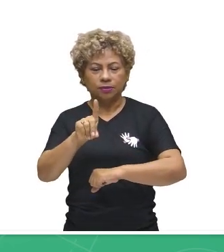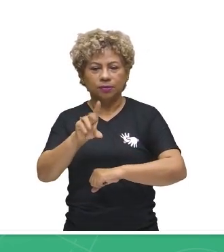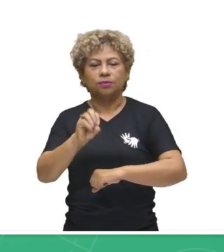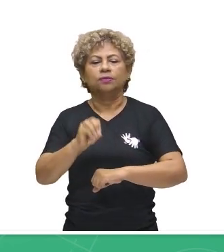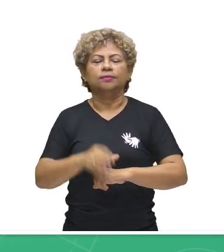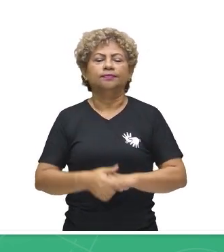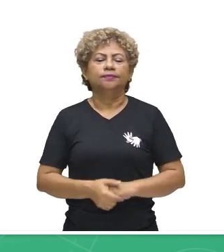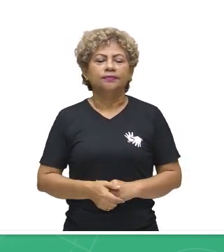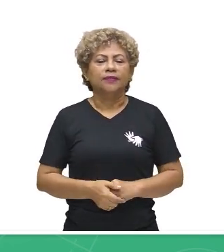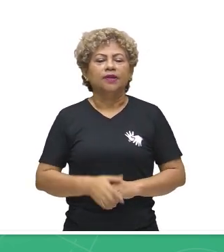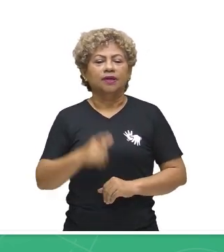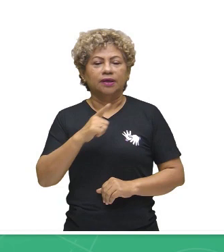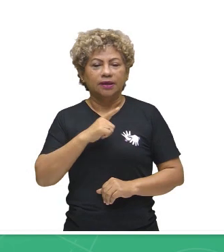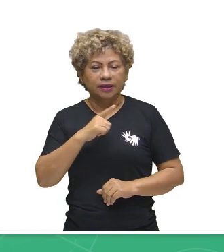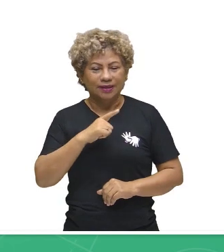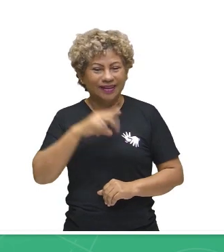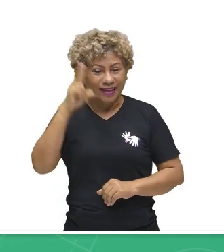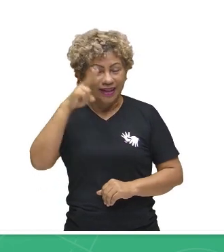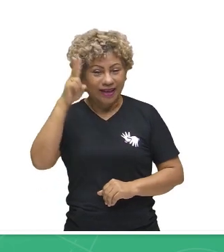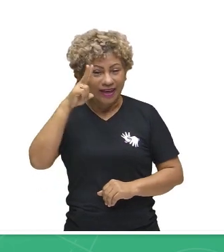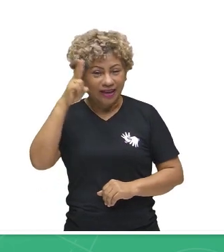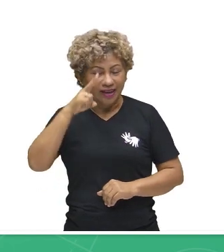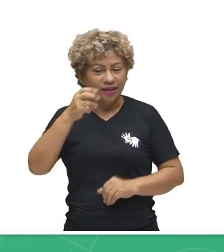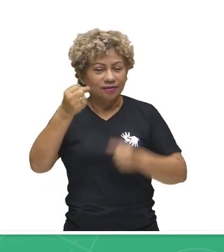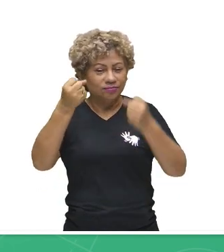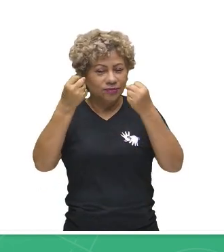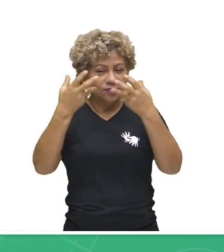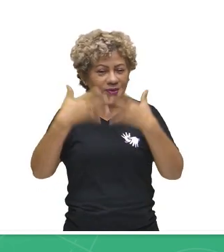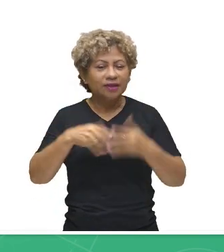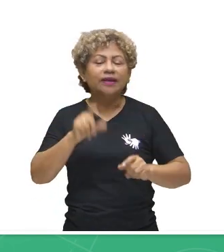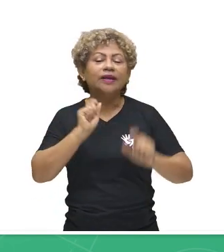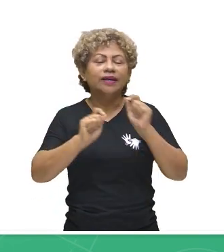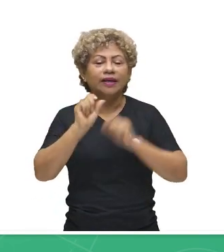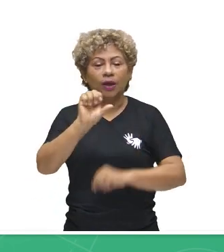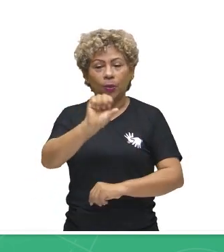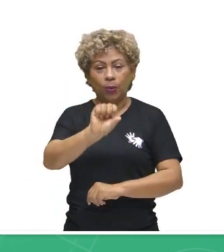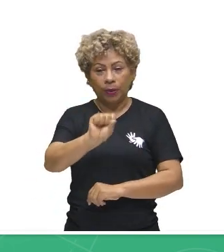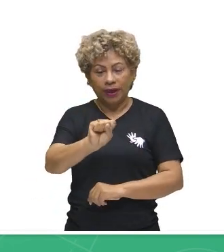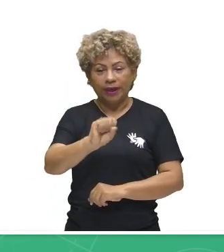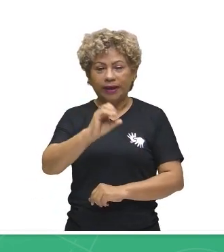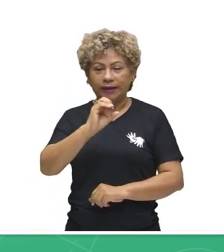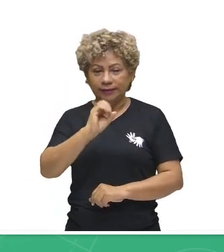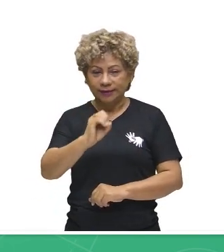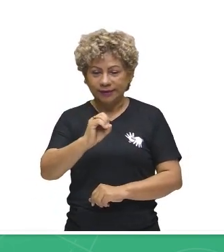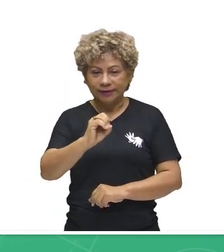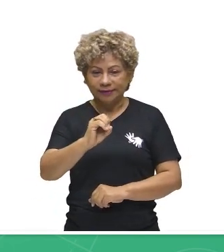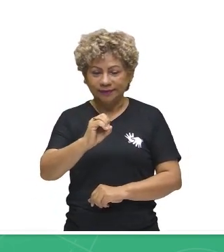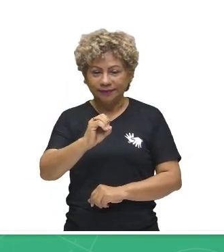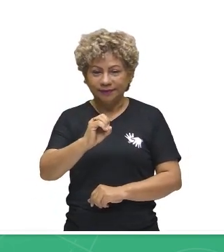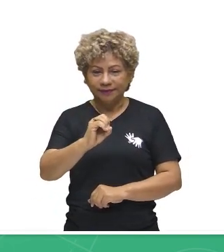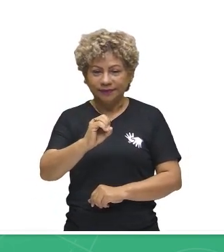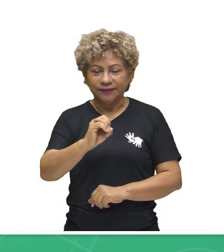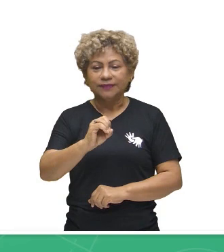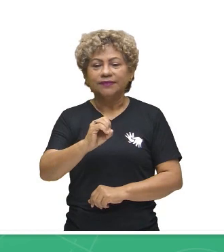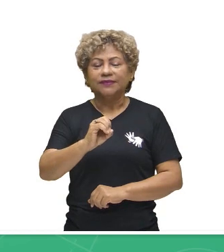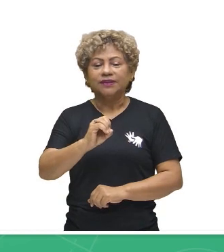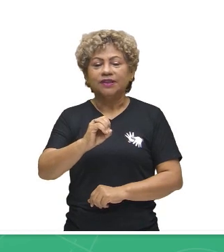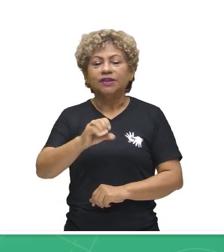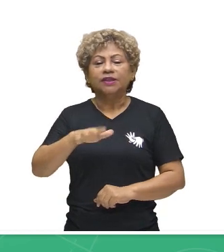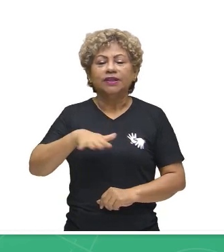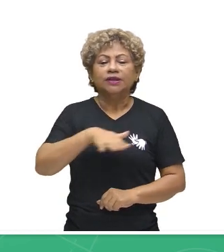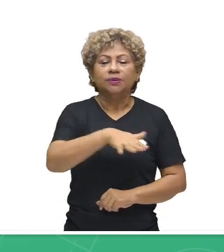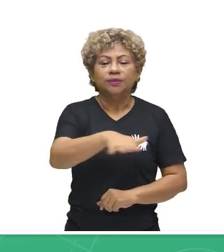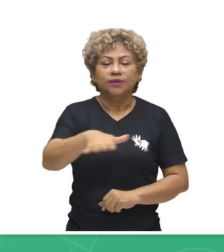espaço inicial. Lembram lá quem é o S0, ou índice zero, e o espaço final.